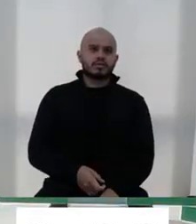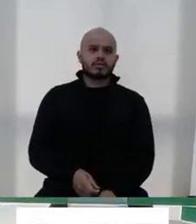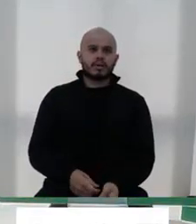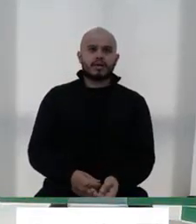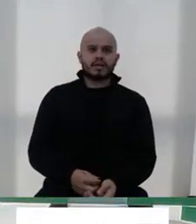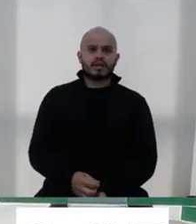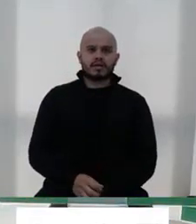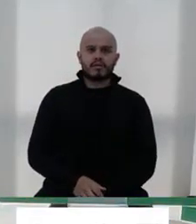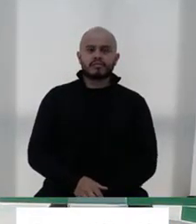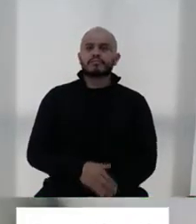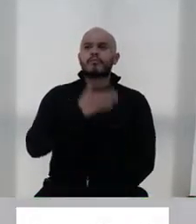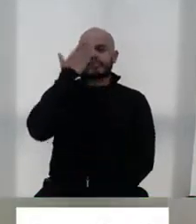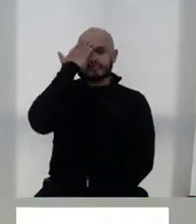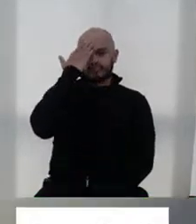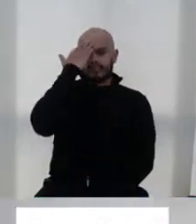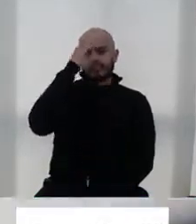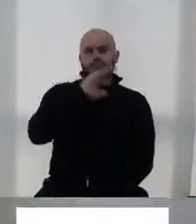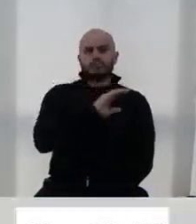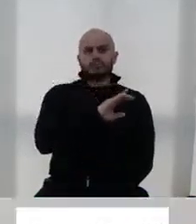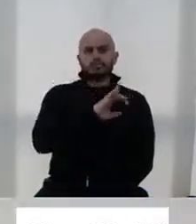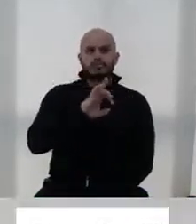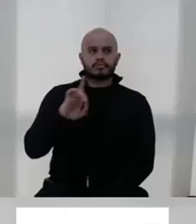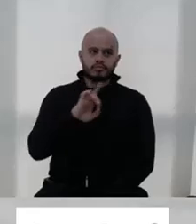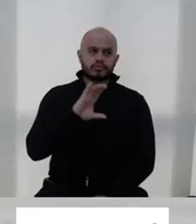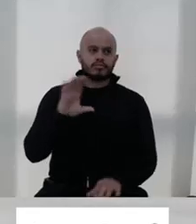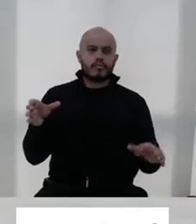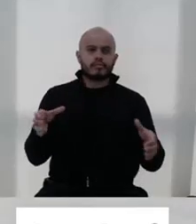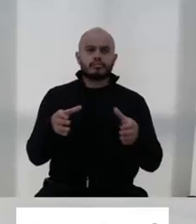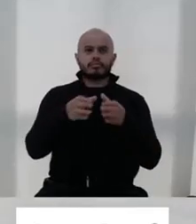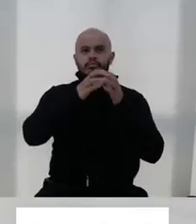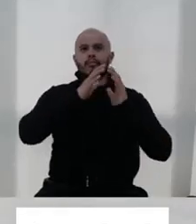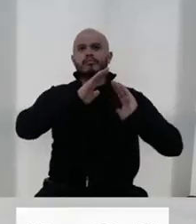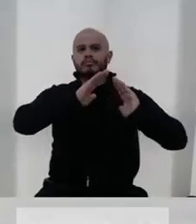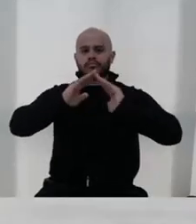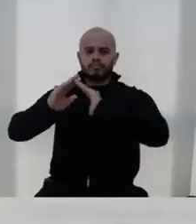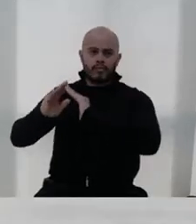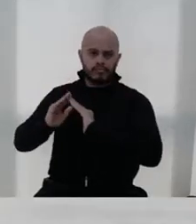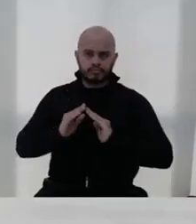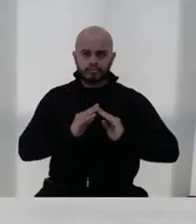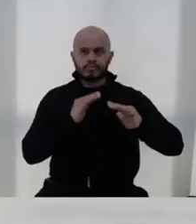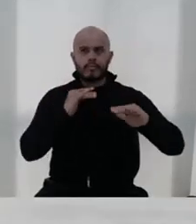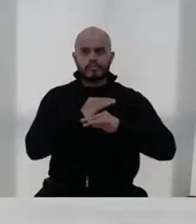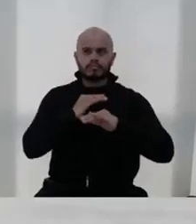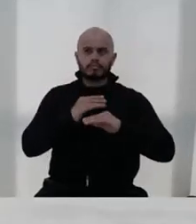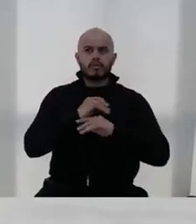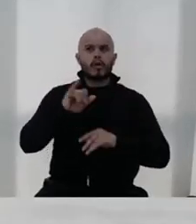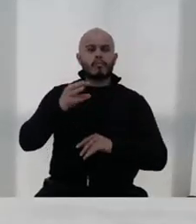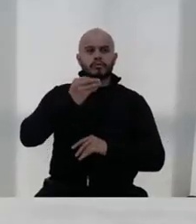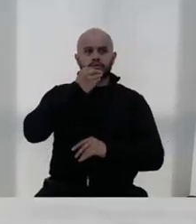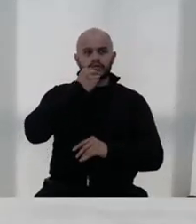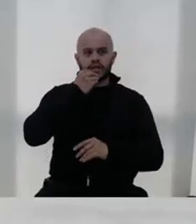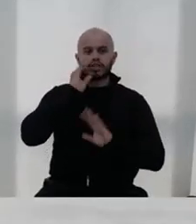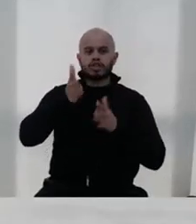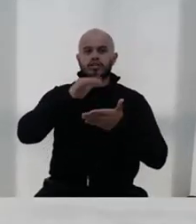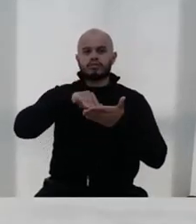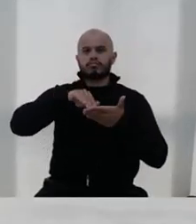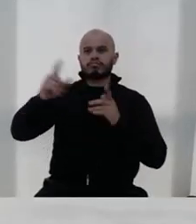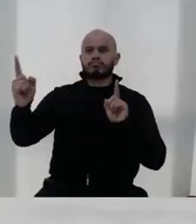Agradeço a manifestação da excelentíssima coordenadora do Núcleo Especializado de Habitação e Urbanismo. Tive a oportunidade de receber Vossa Excelência no meu